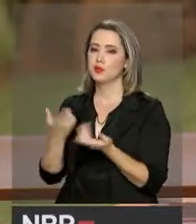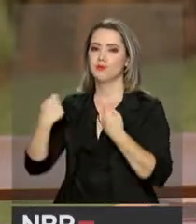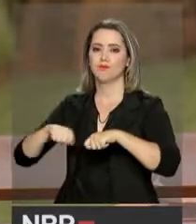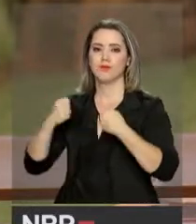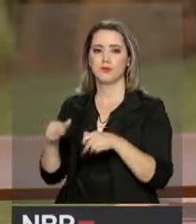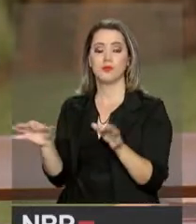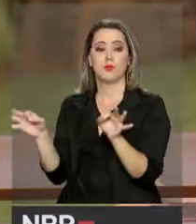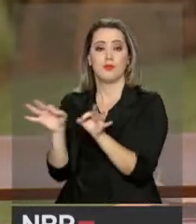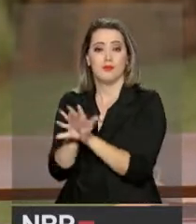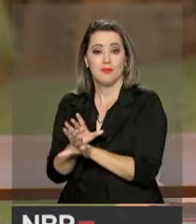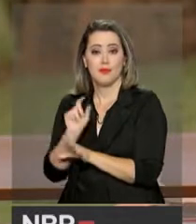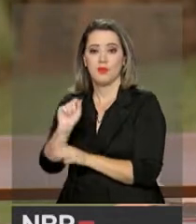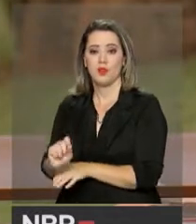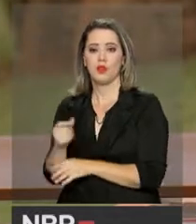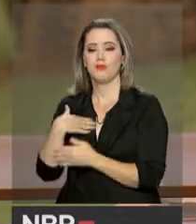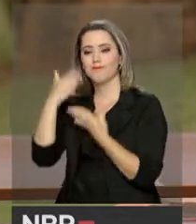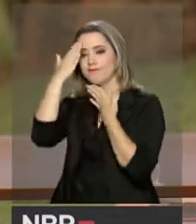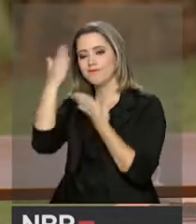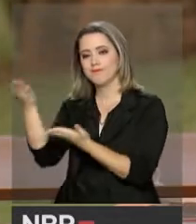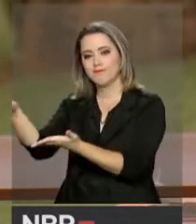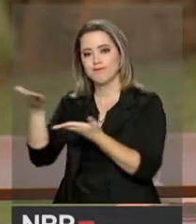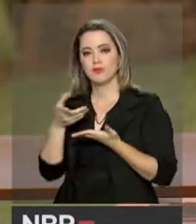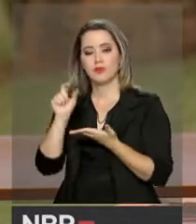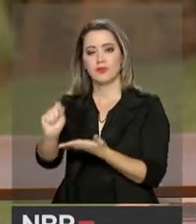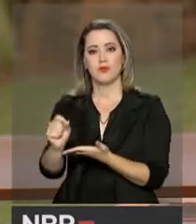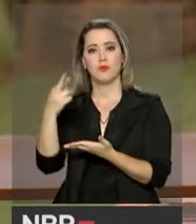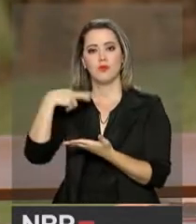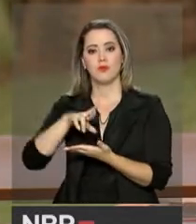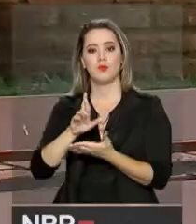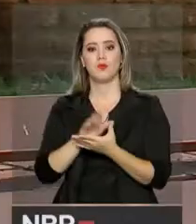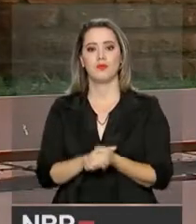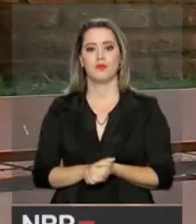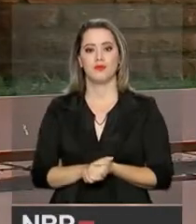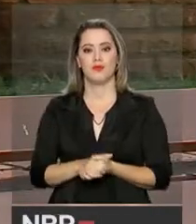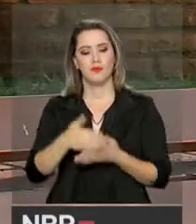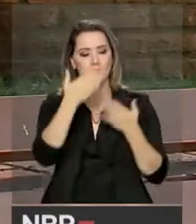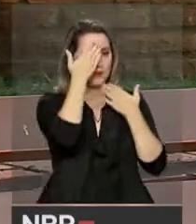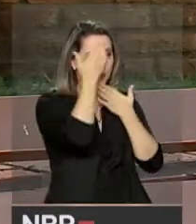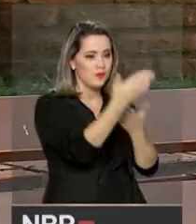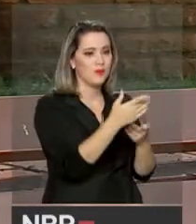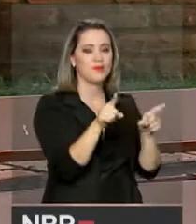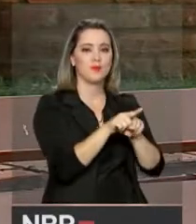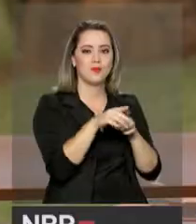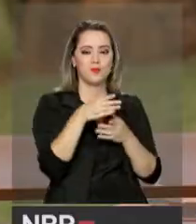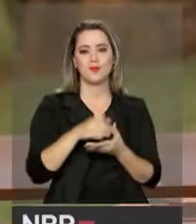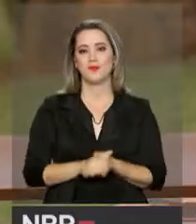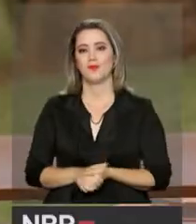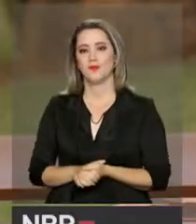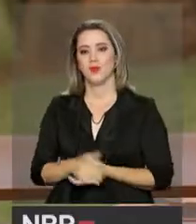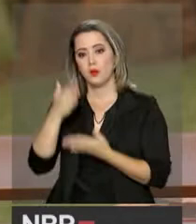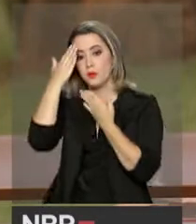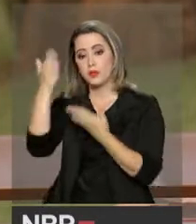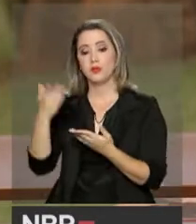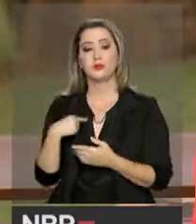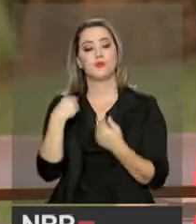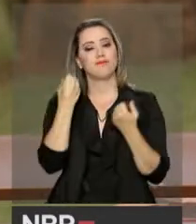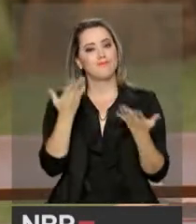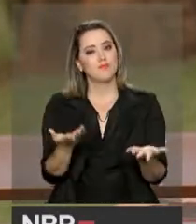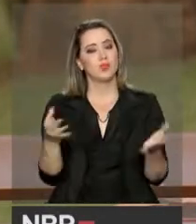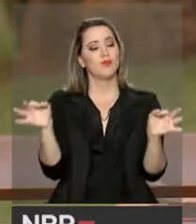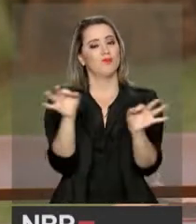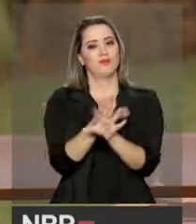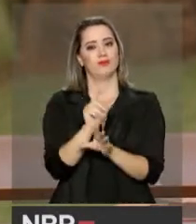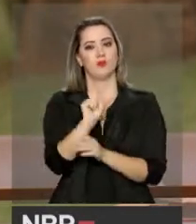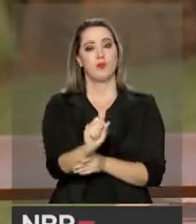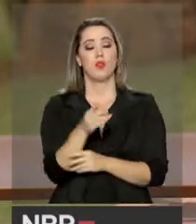nosso programa está chegando ao fim. Eu agradeço a sua participação na NBR Entrevista. Muito obrigado, a gente também agradece. Obrigada. Bom, nós ficamos